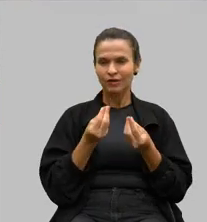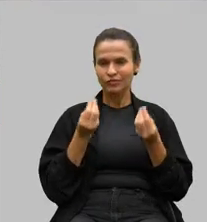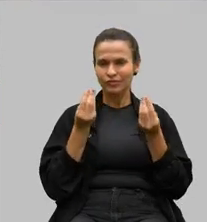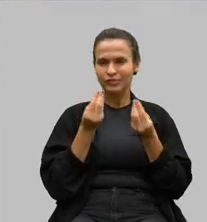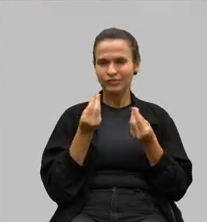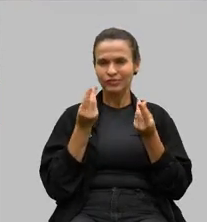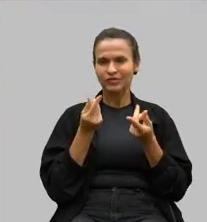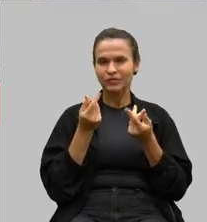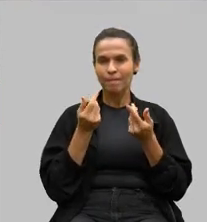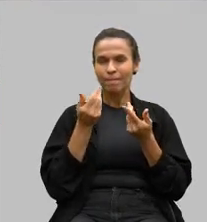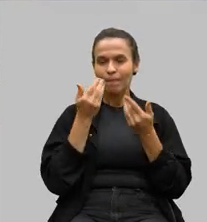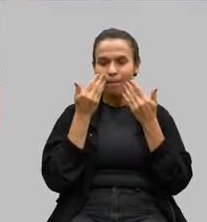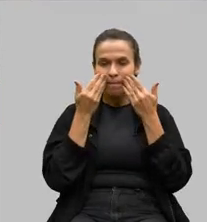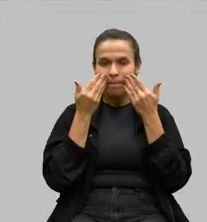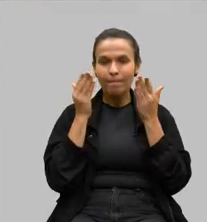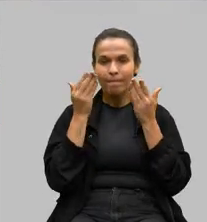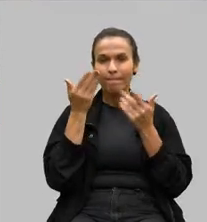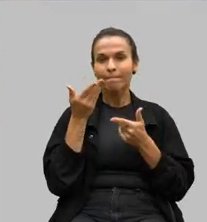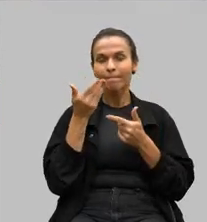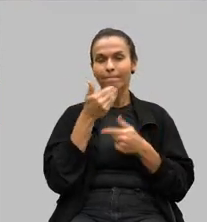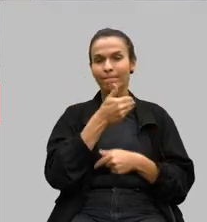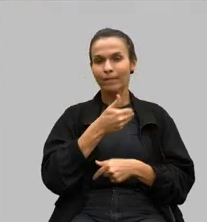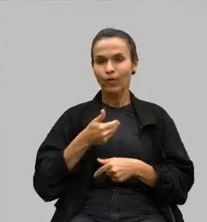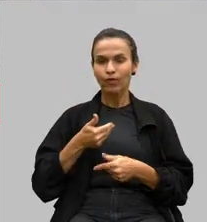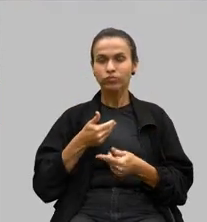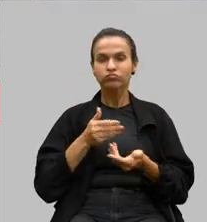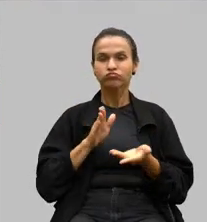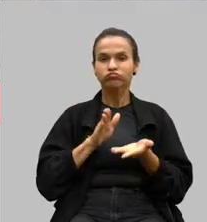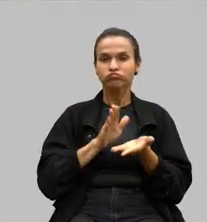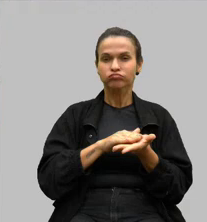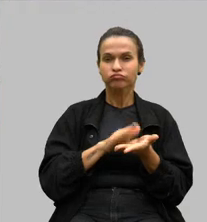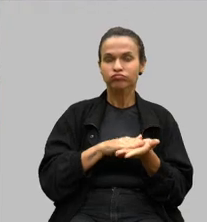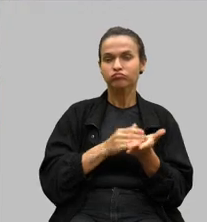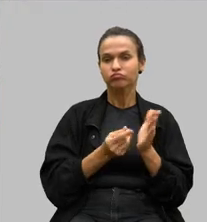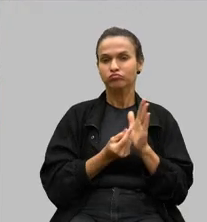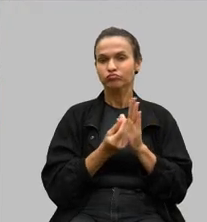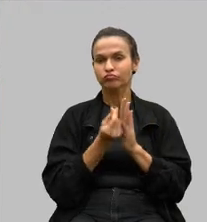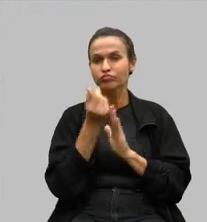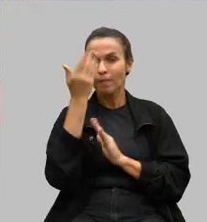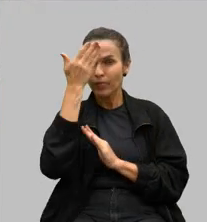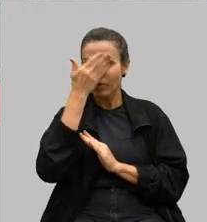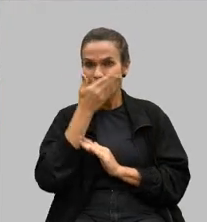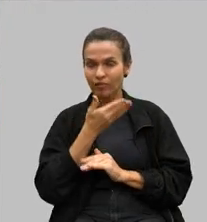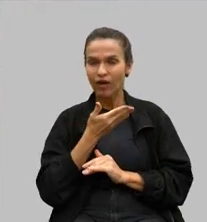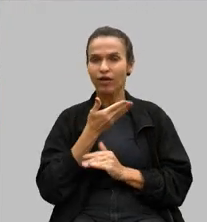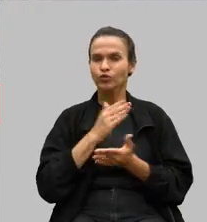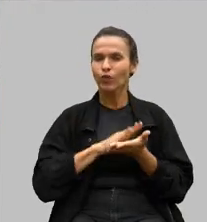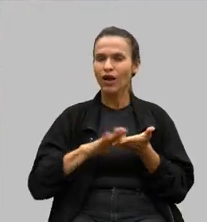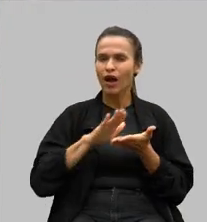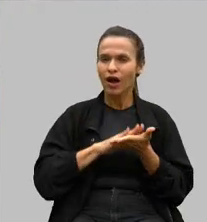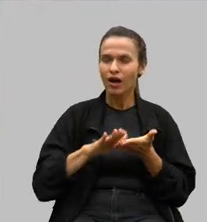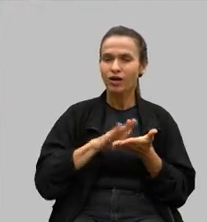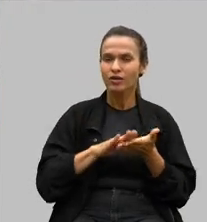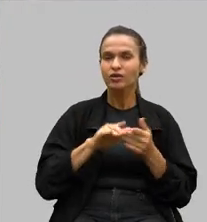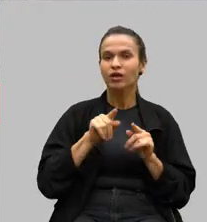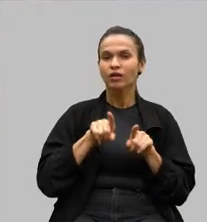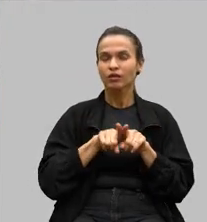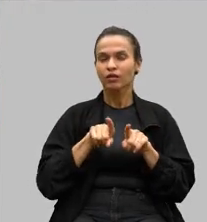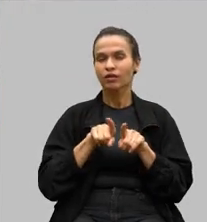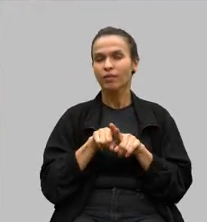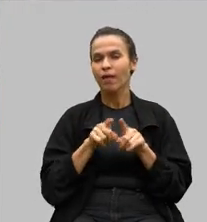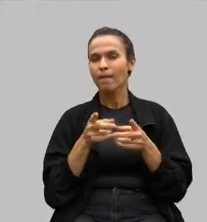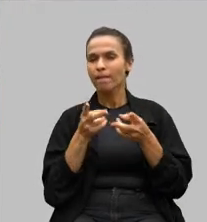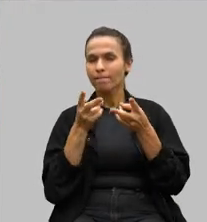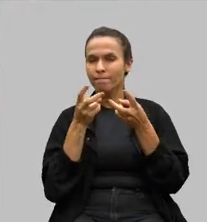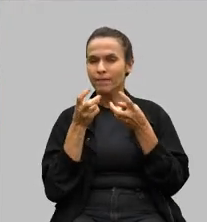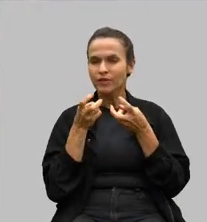público é prestar contas é ouvir o contraditório é ouvir um um eh uma solicitação de